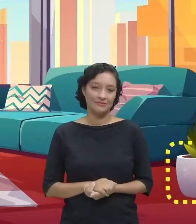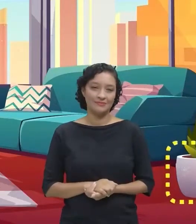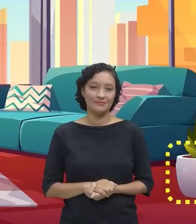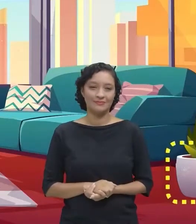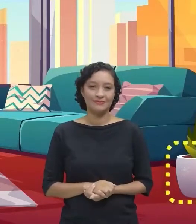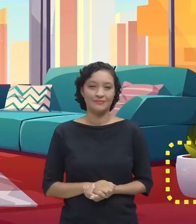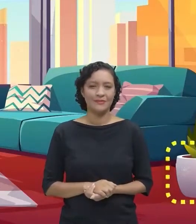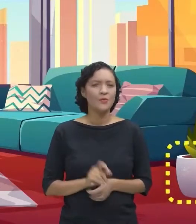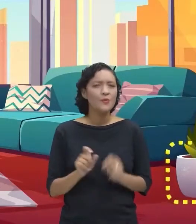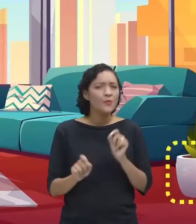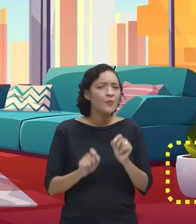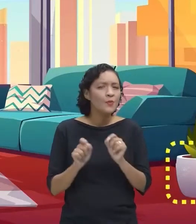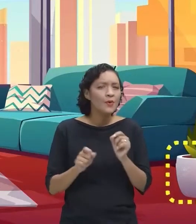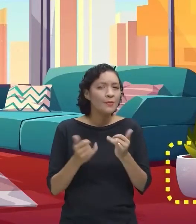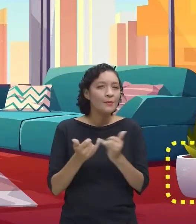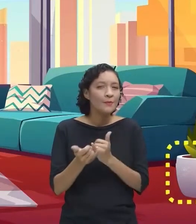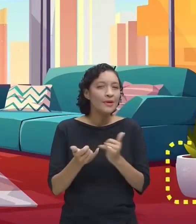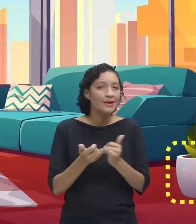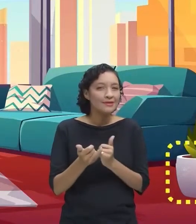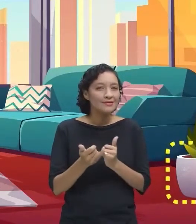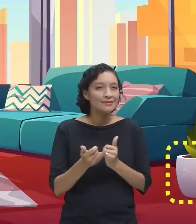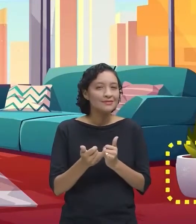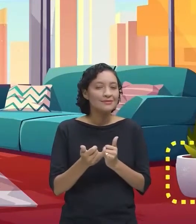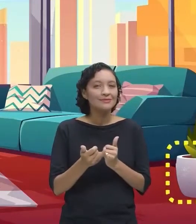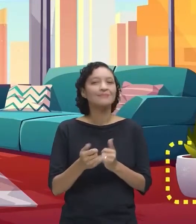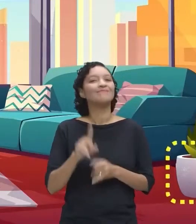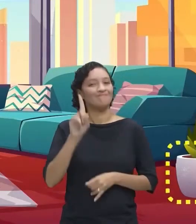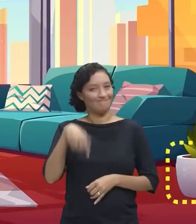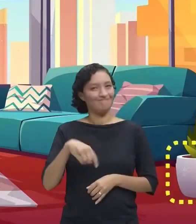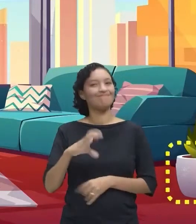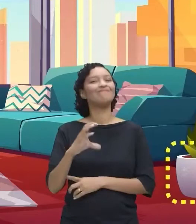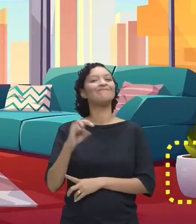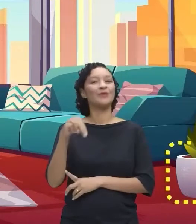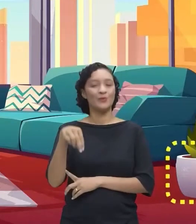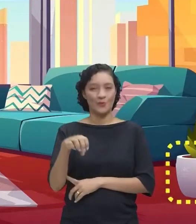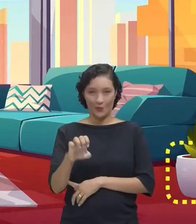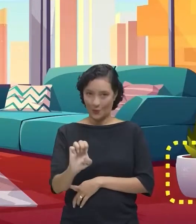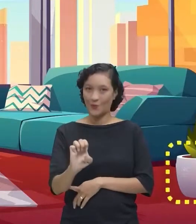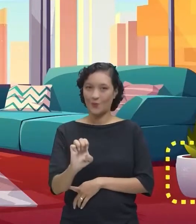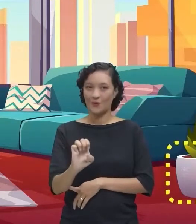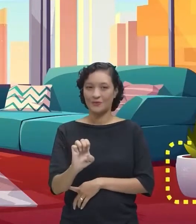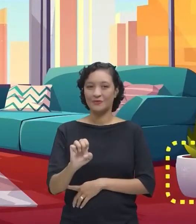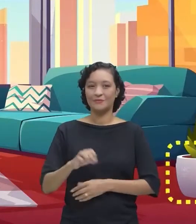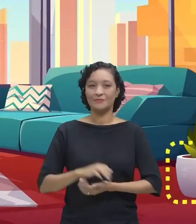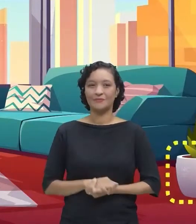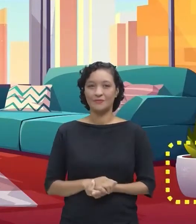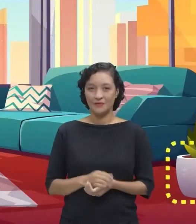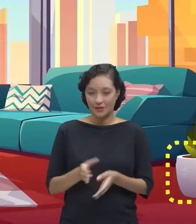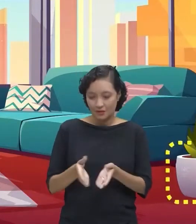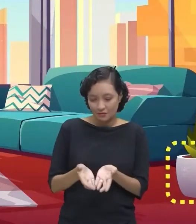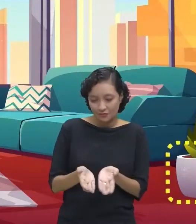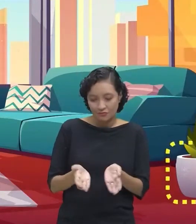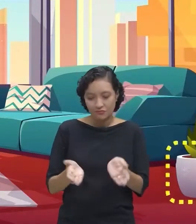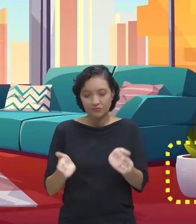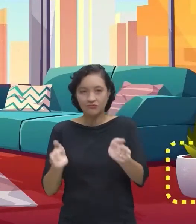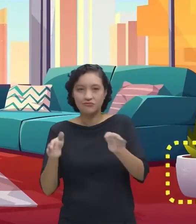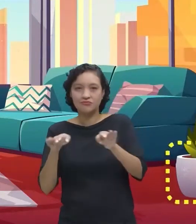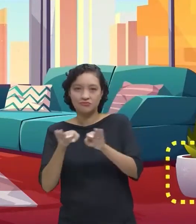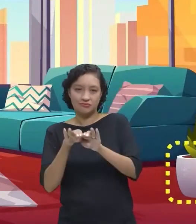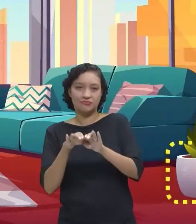que ela lembra? Ela lembra também o quê? Um cone, né? O cone é o quê? Fininho aqui, ele vai engrossando. É assim,